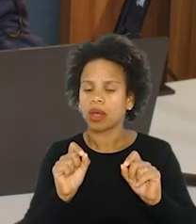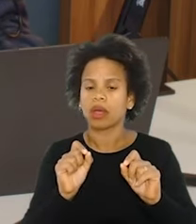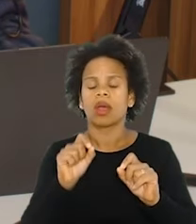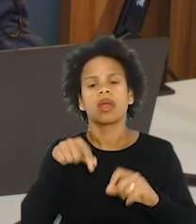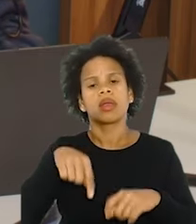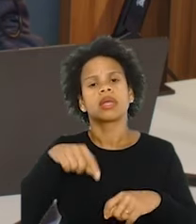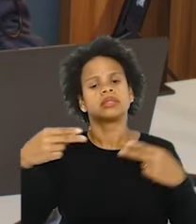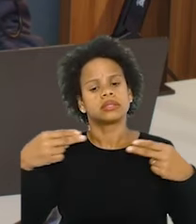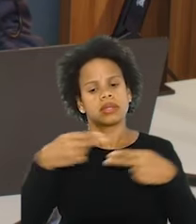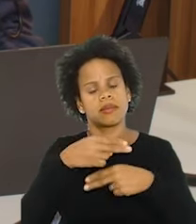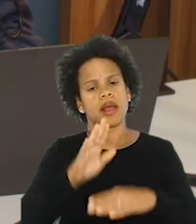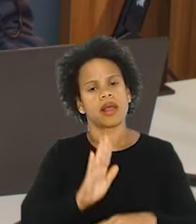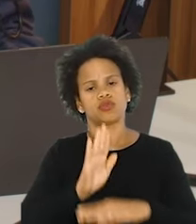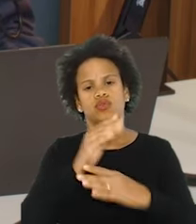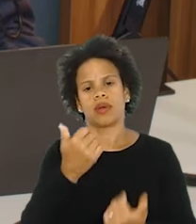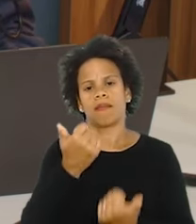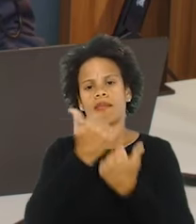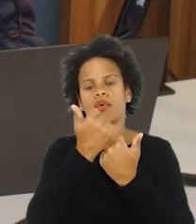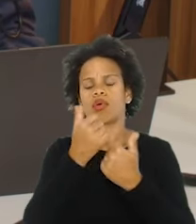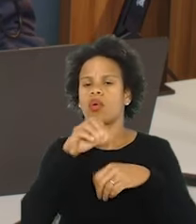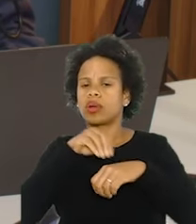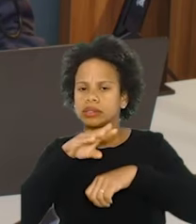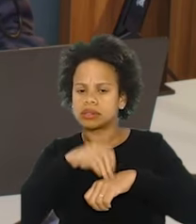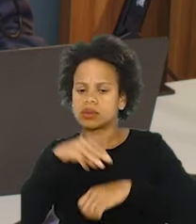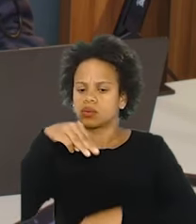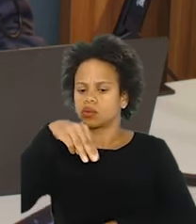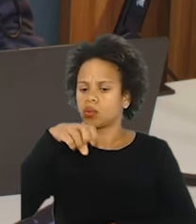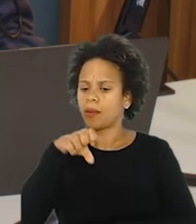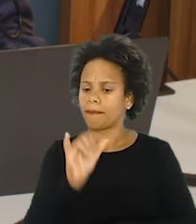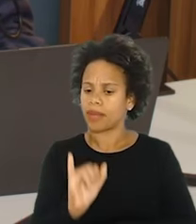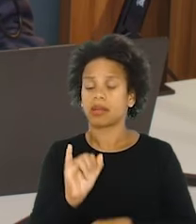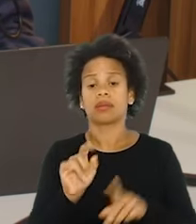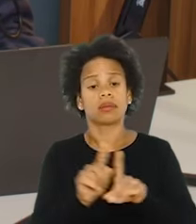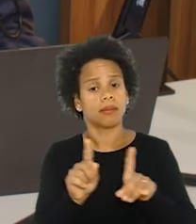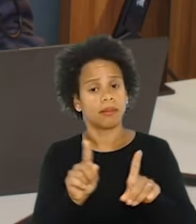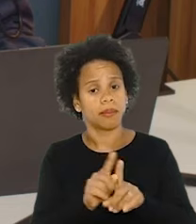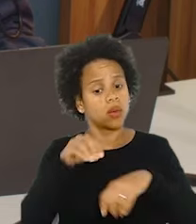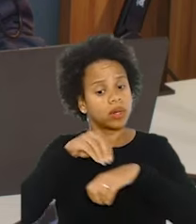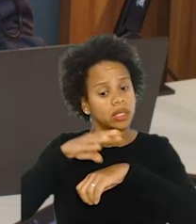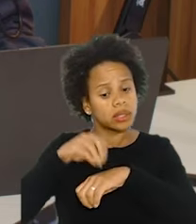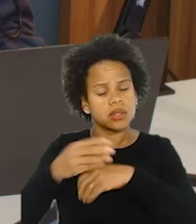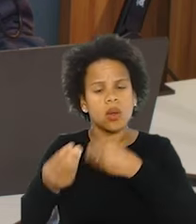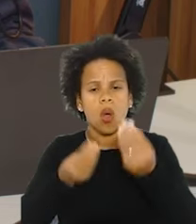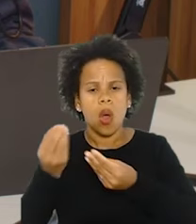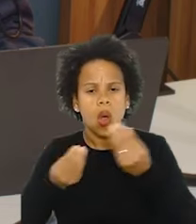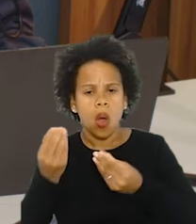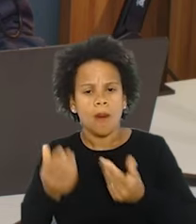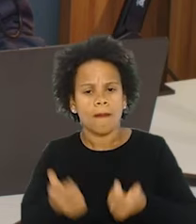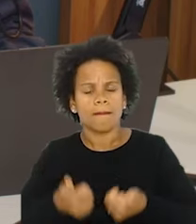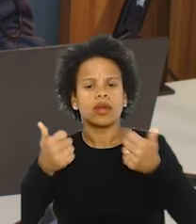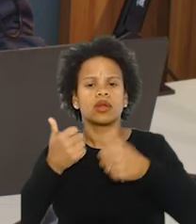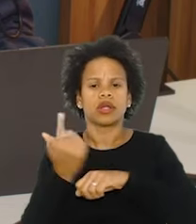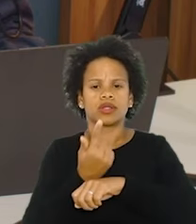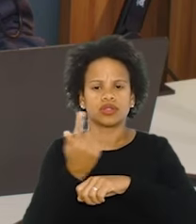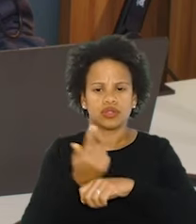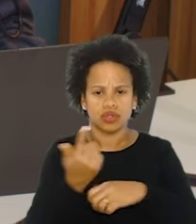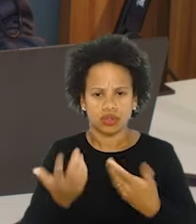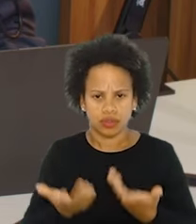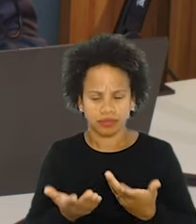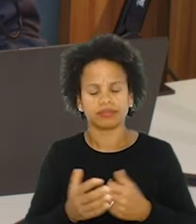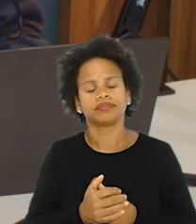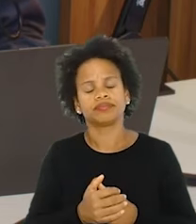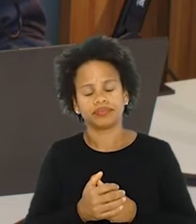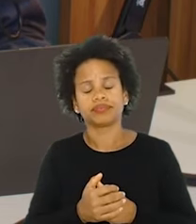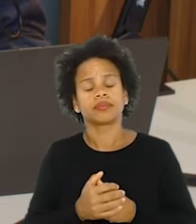sebrai aí para apoio não só de orientações sobre o mei mas também com orientação como que vocês podem melhorar a gestão financeira de vocês os controles